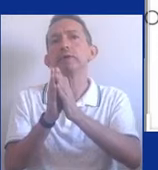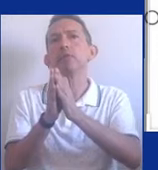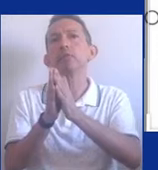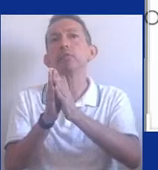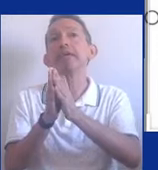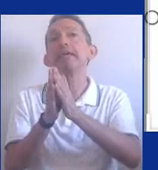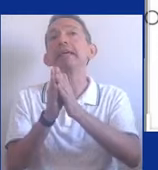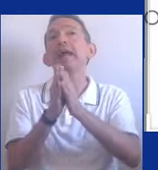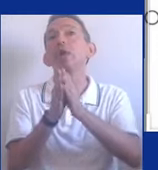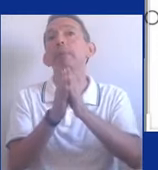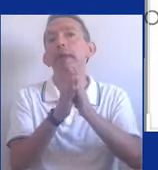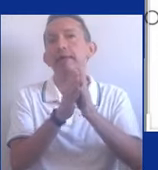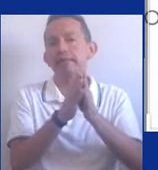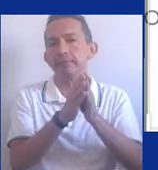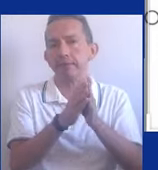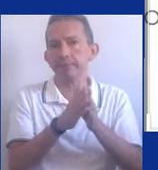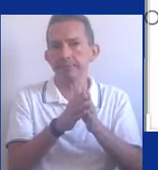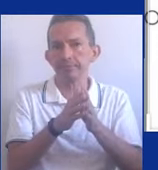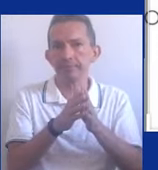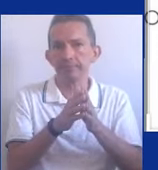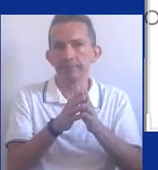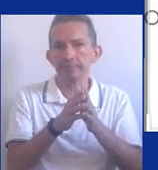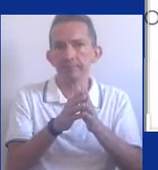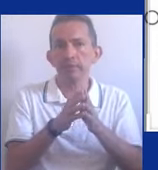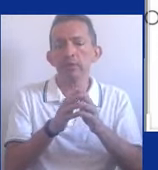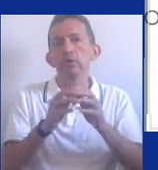conhecido também como hialoplasma,